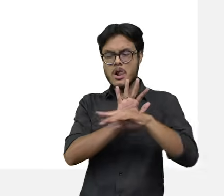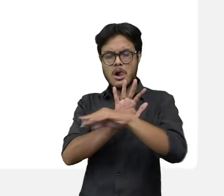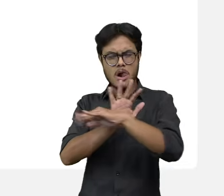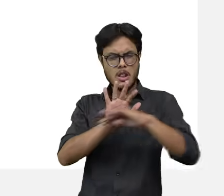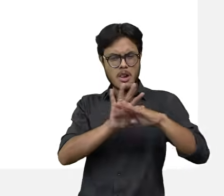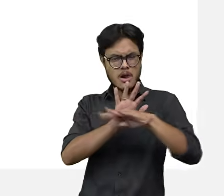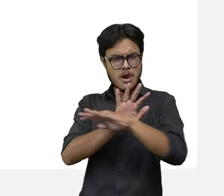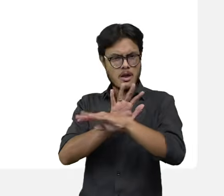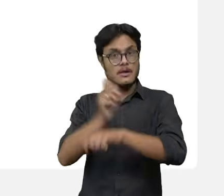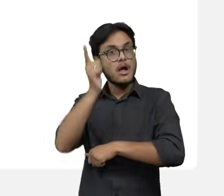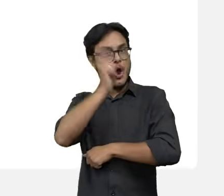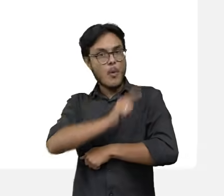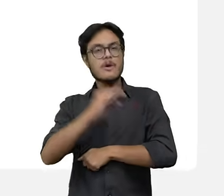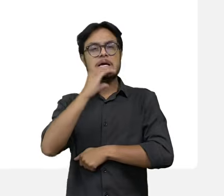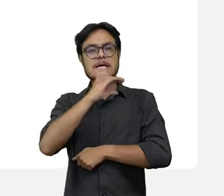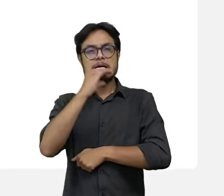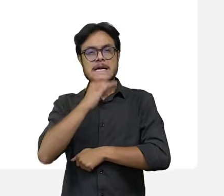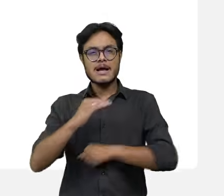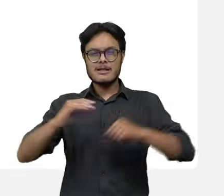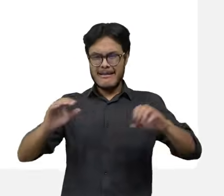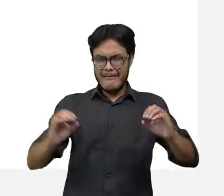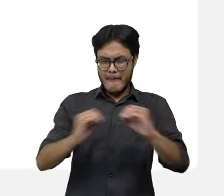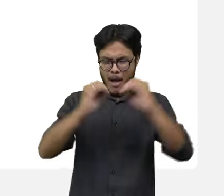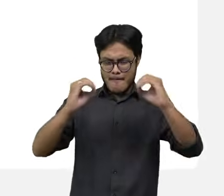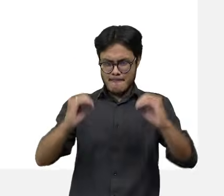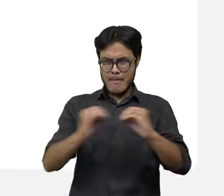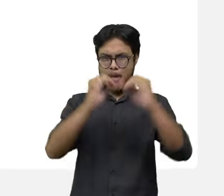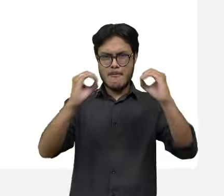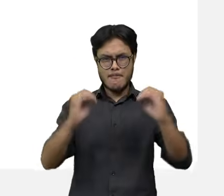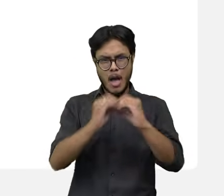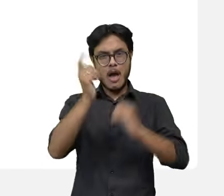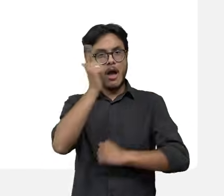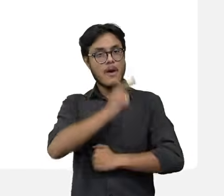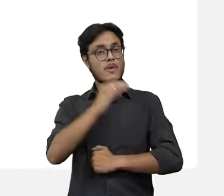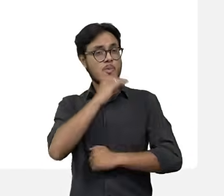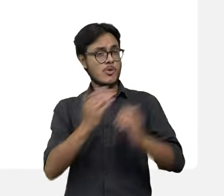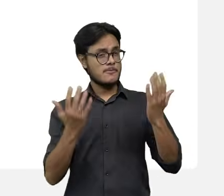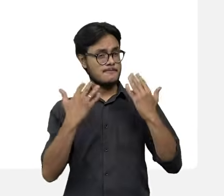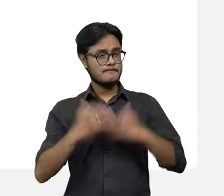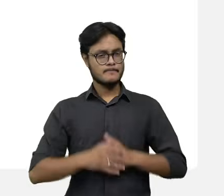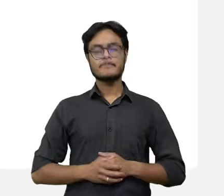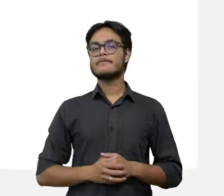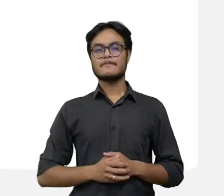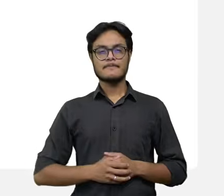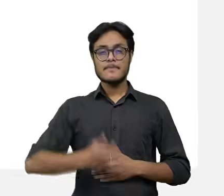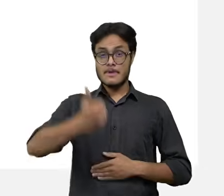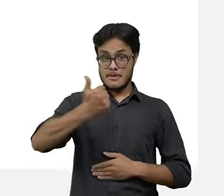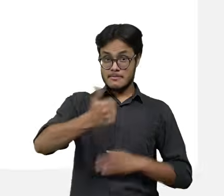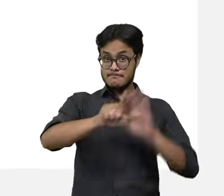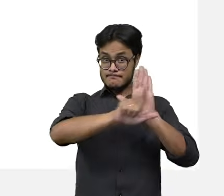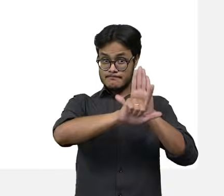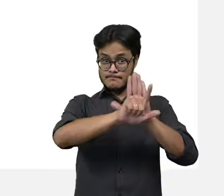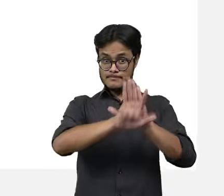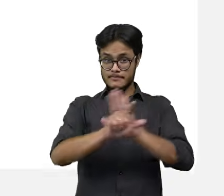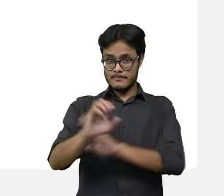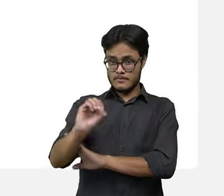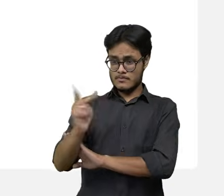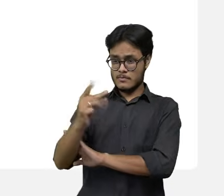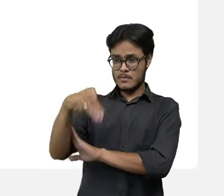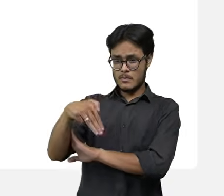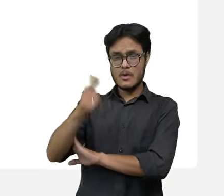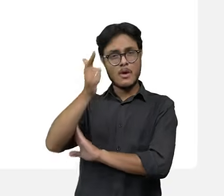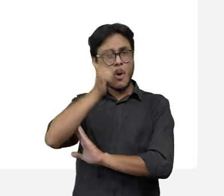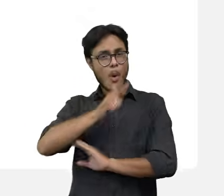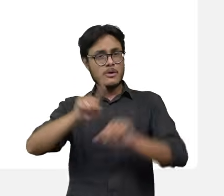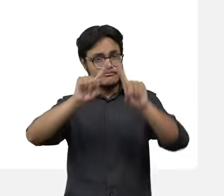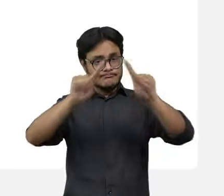energia térmica com essas colisões. A primeira lei de Ohm vai nos ajudar a calcular o quê? Esse triângulozinho